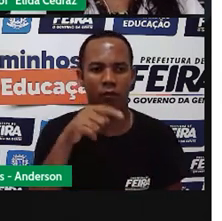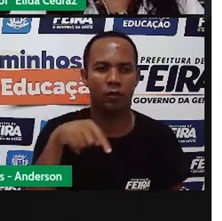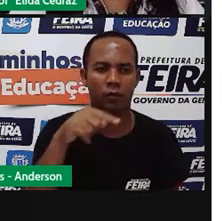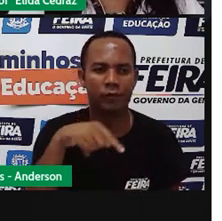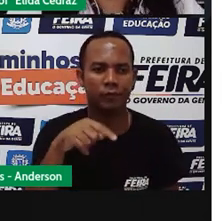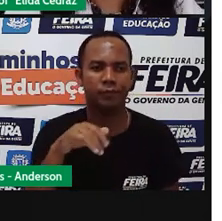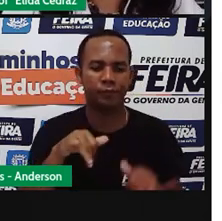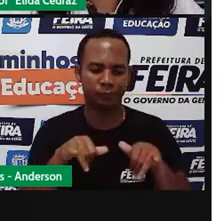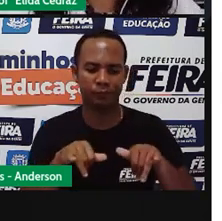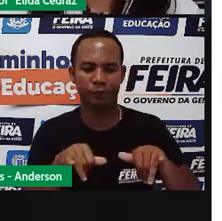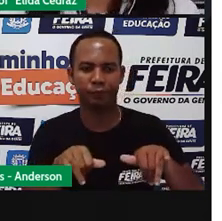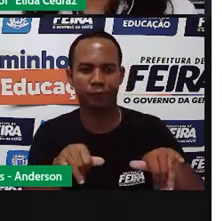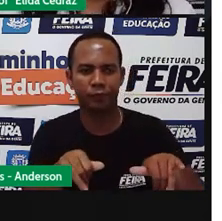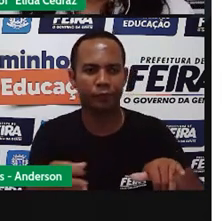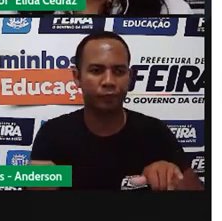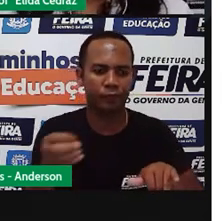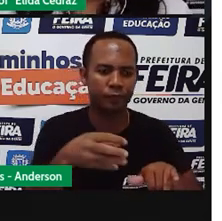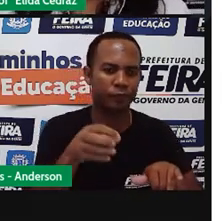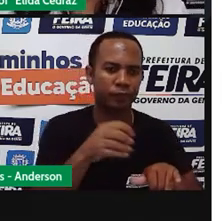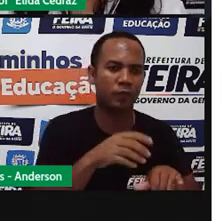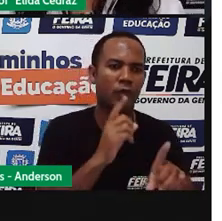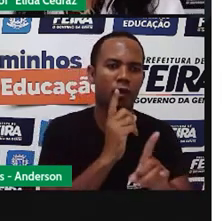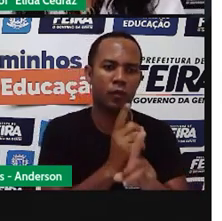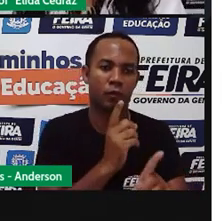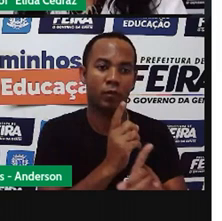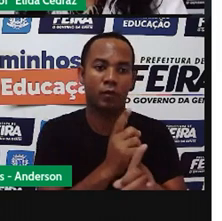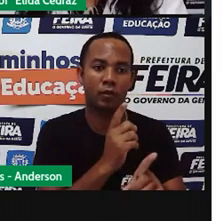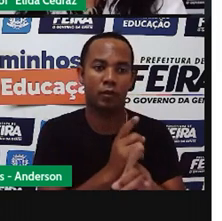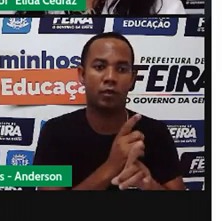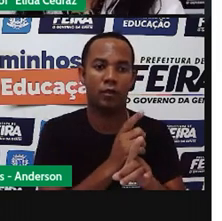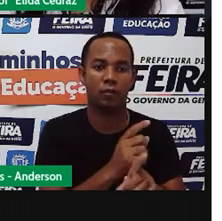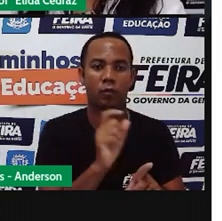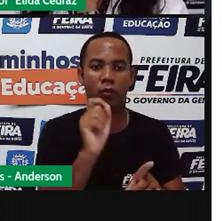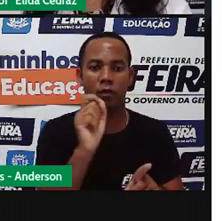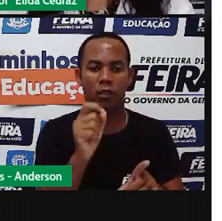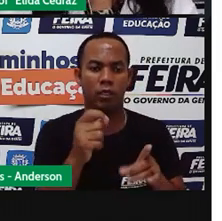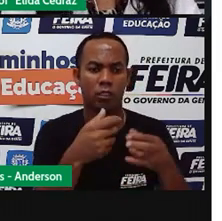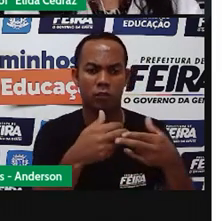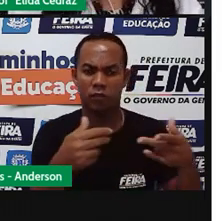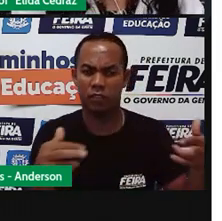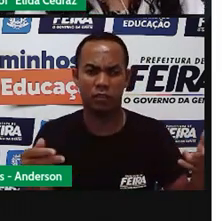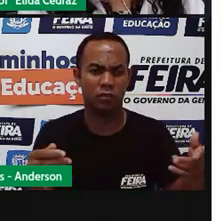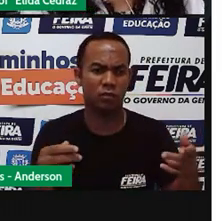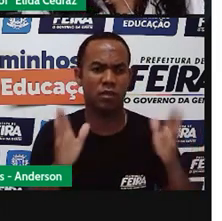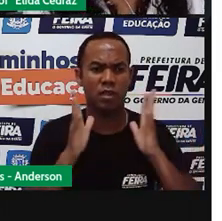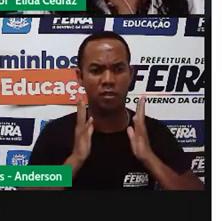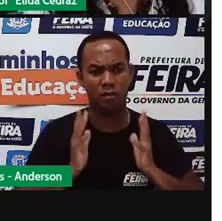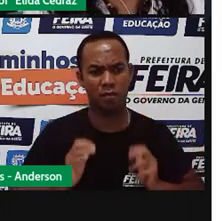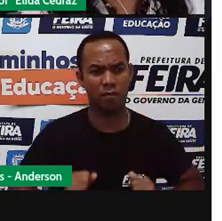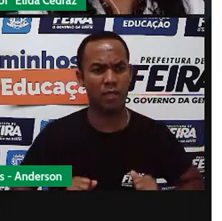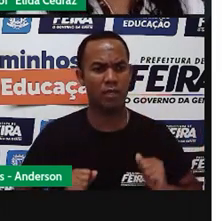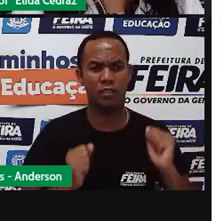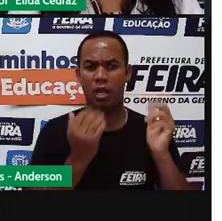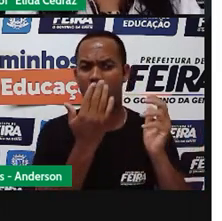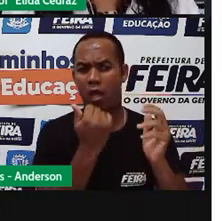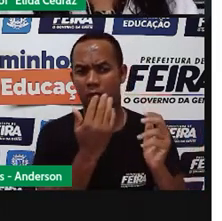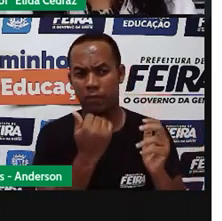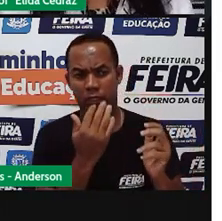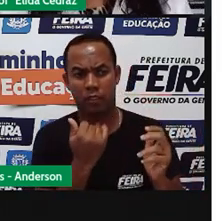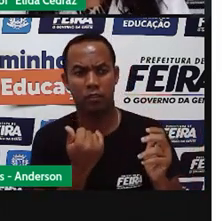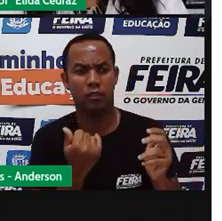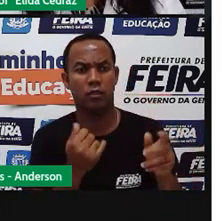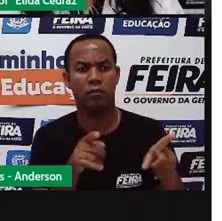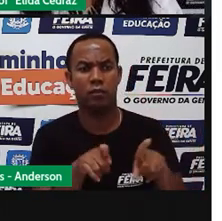ao mercado, nós encontramos materiais de limpeza, itens de